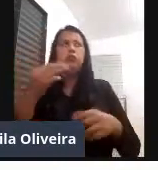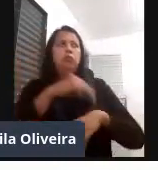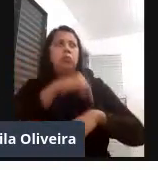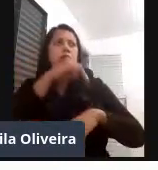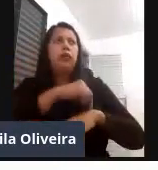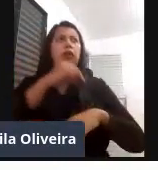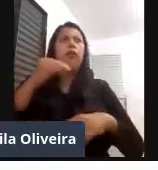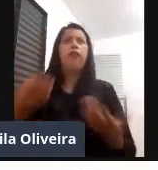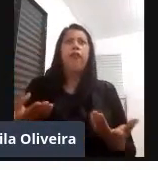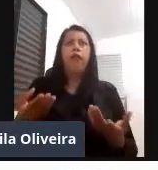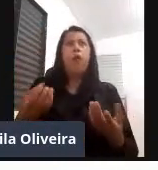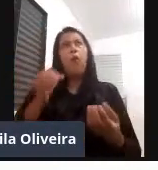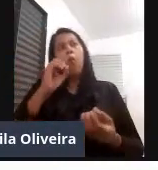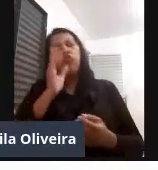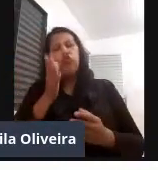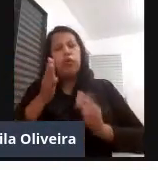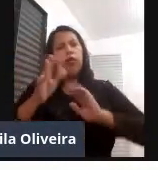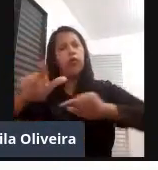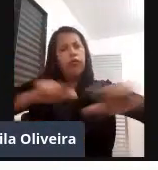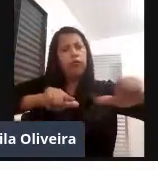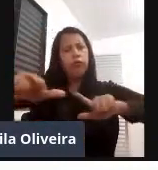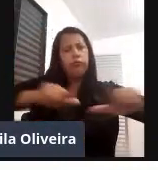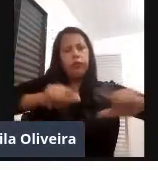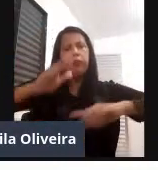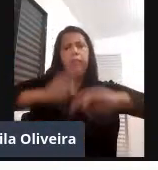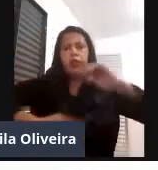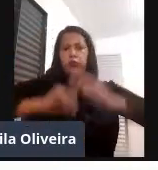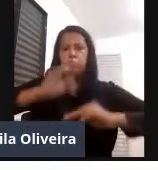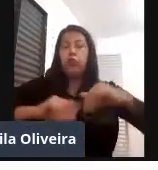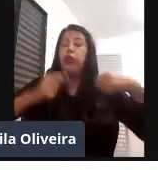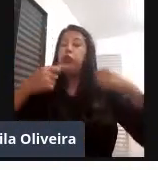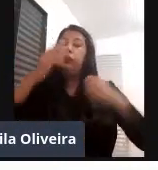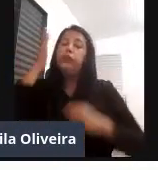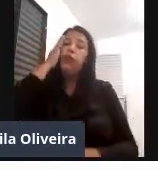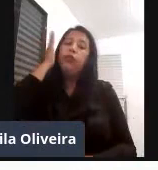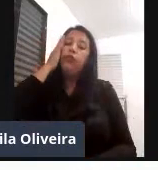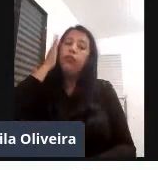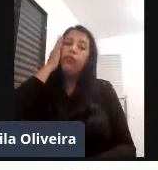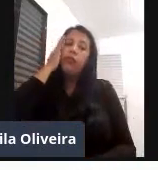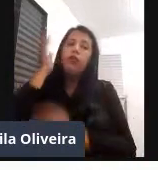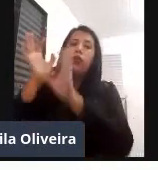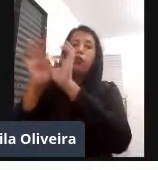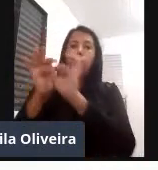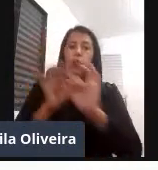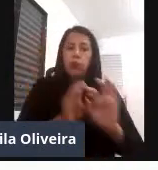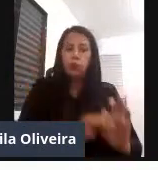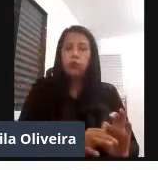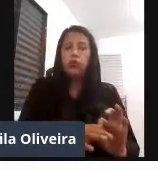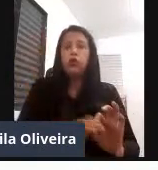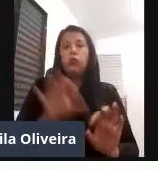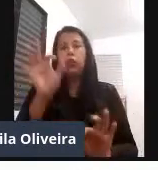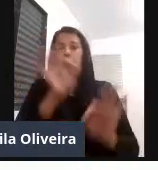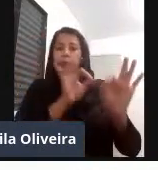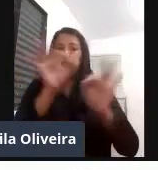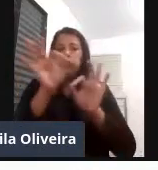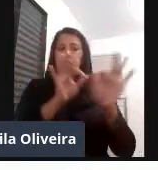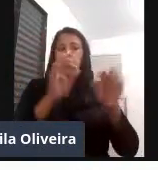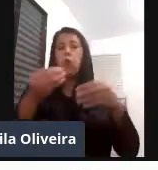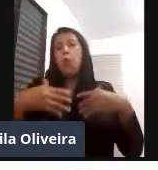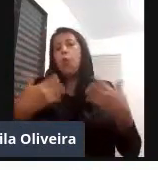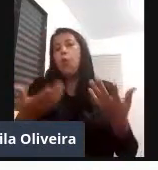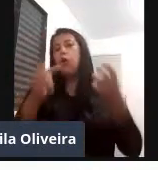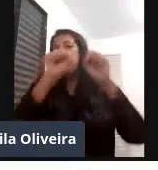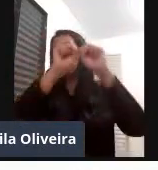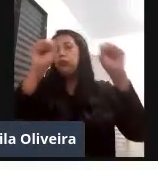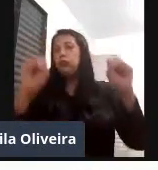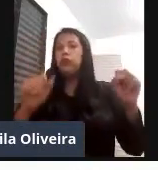na atividade profissional, para a gente melhor poder definir quais as bases de dados que a gente vai pesquisar e o